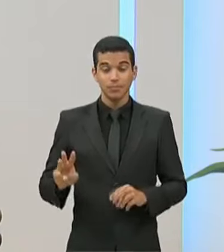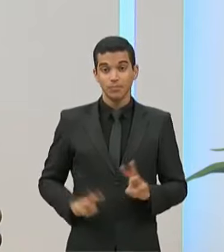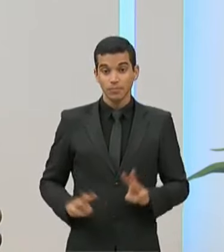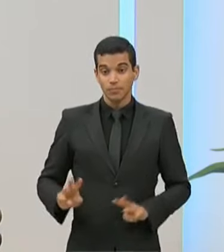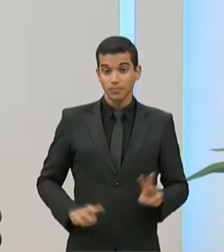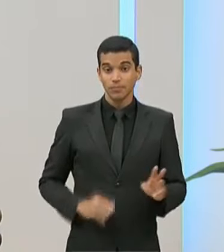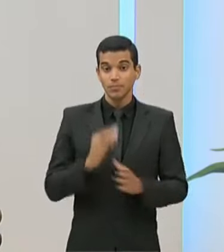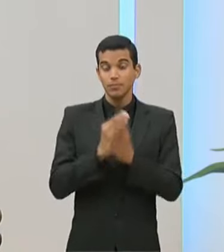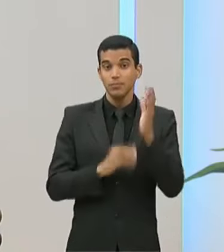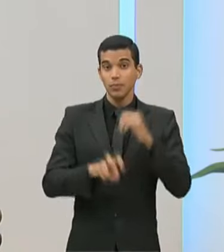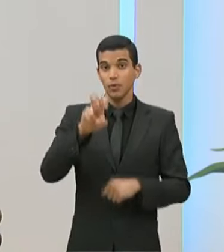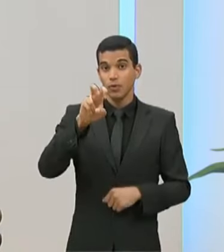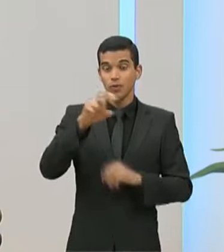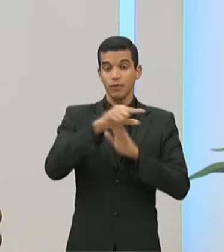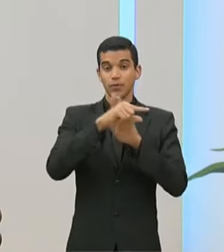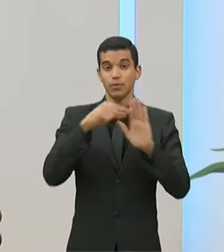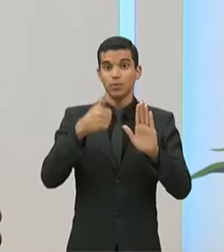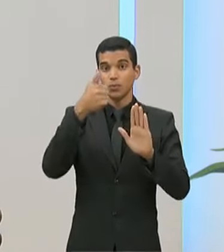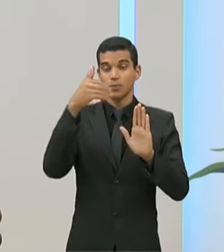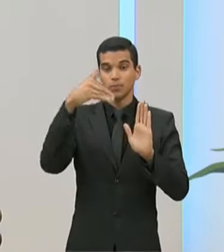versículo 1 ao versículo 20.